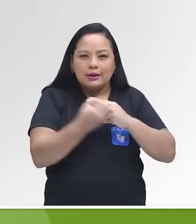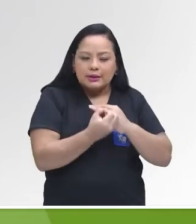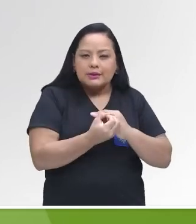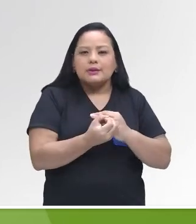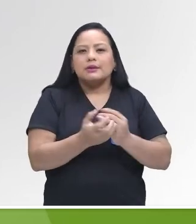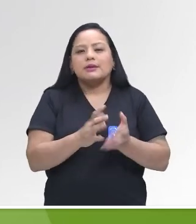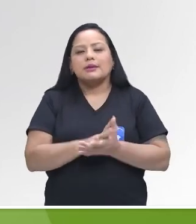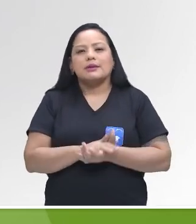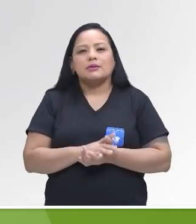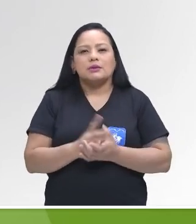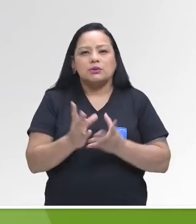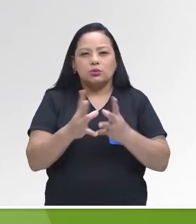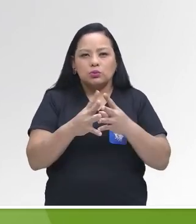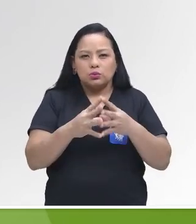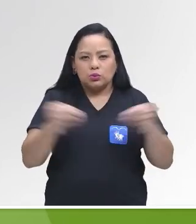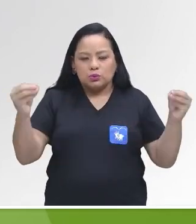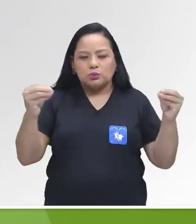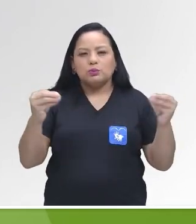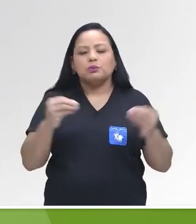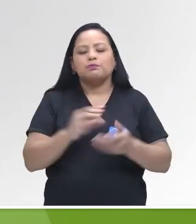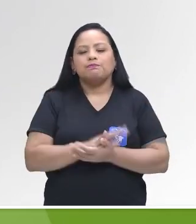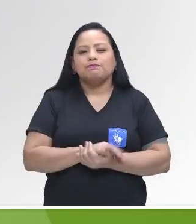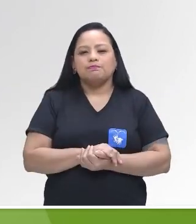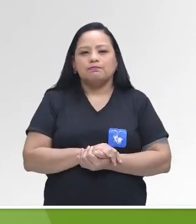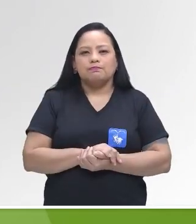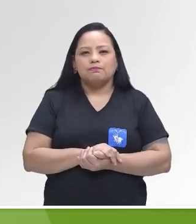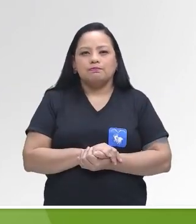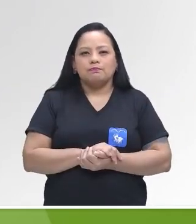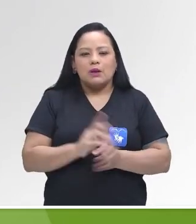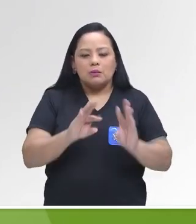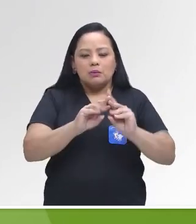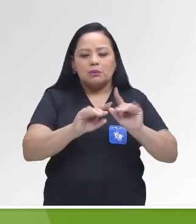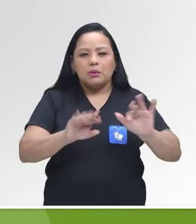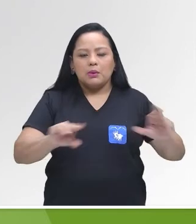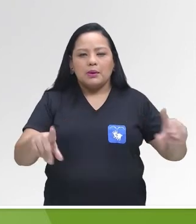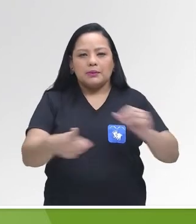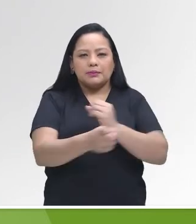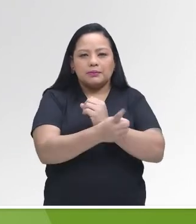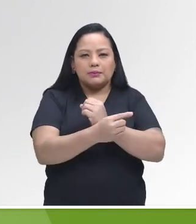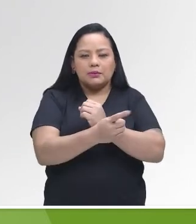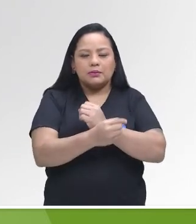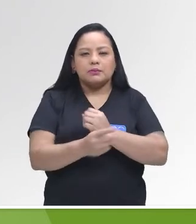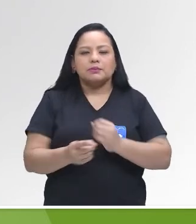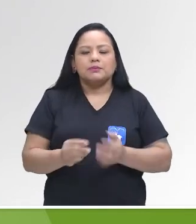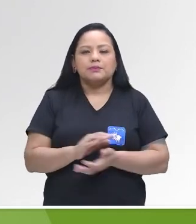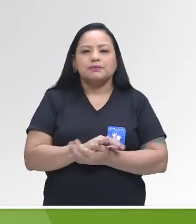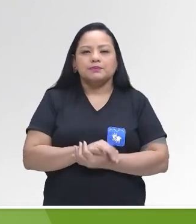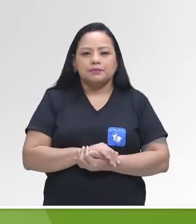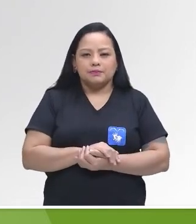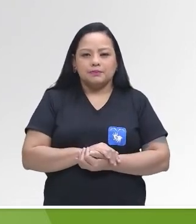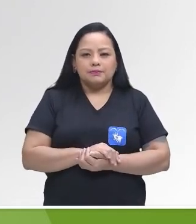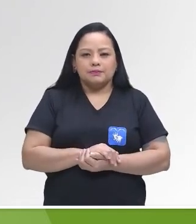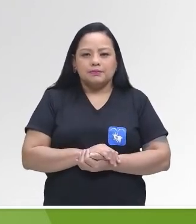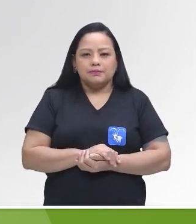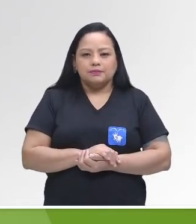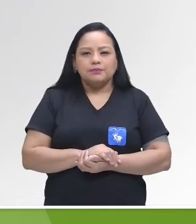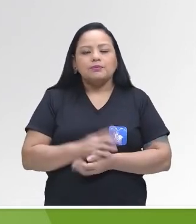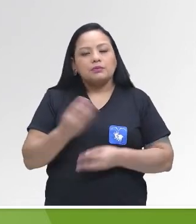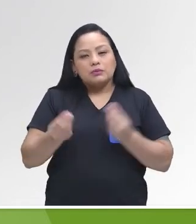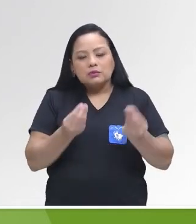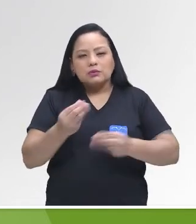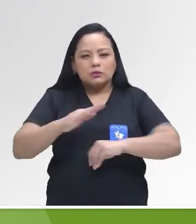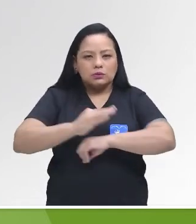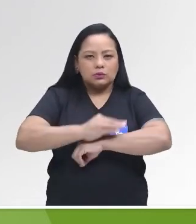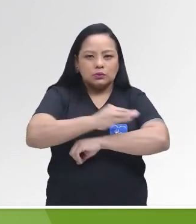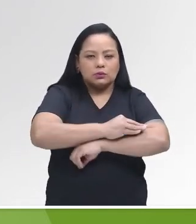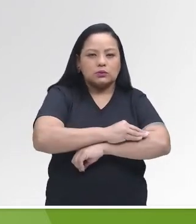jogando enzimas, e essas enzimas vão digerindo essa cauda até ela sumir por completo, tá? E aí ele já vai para a